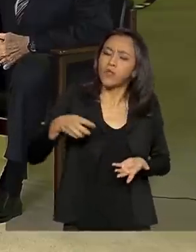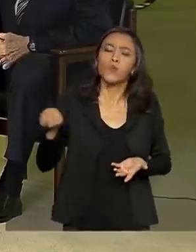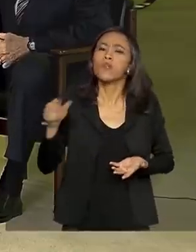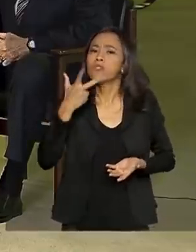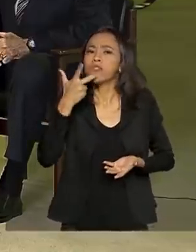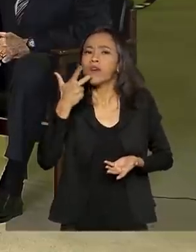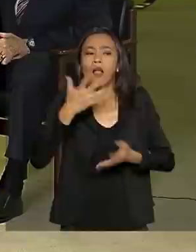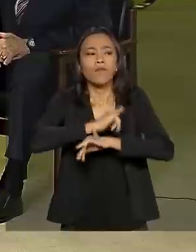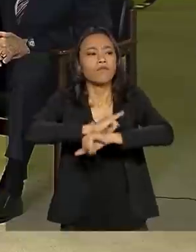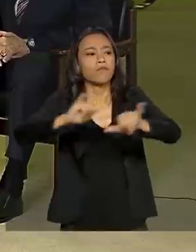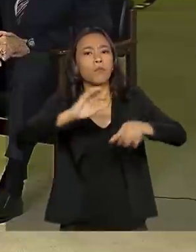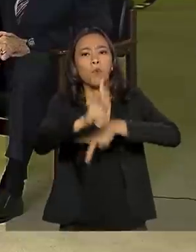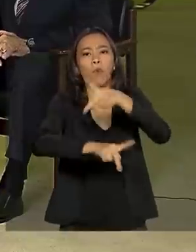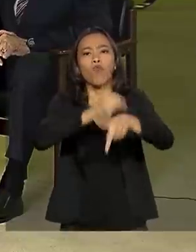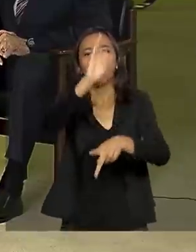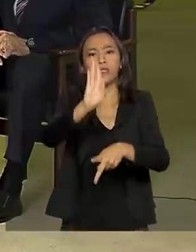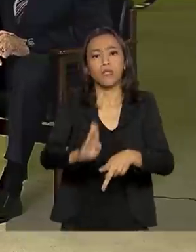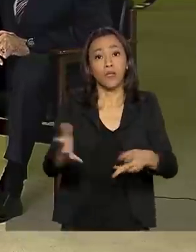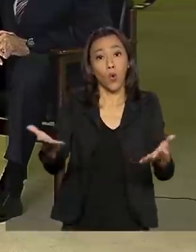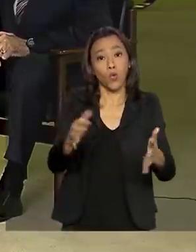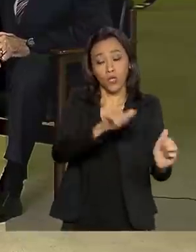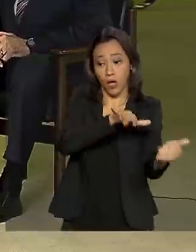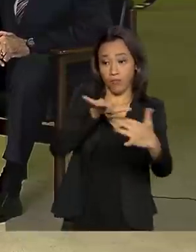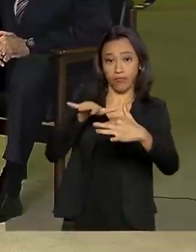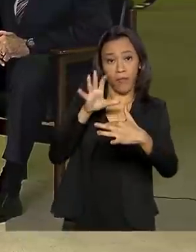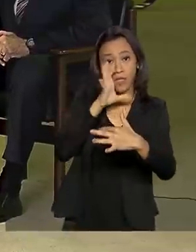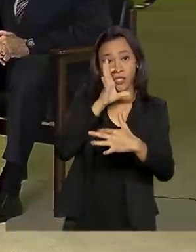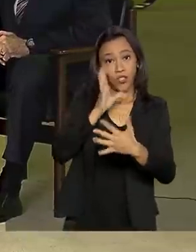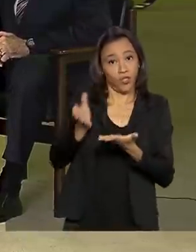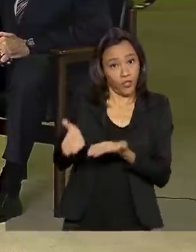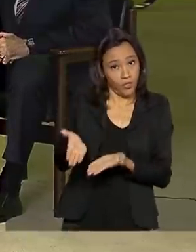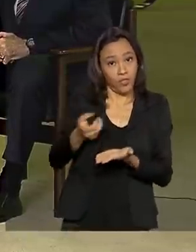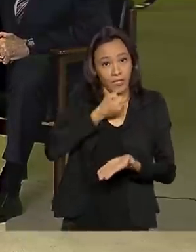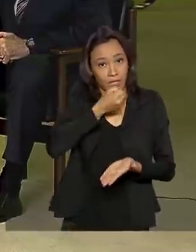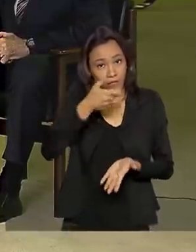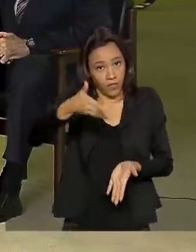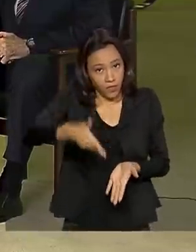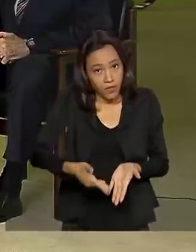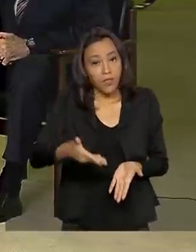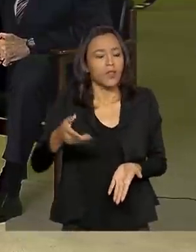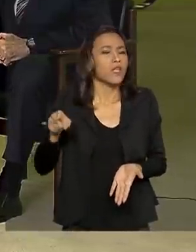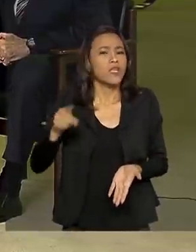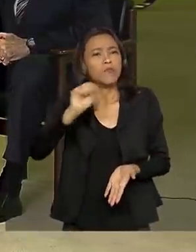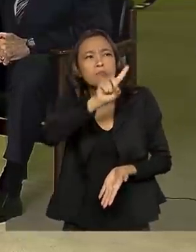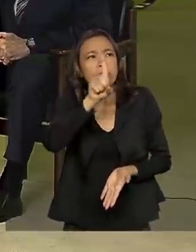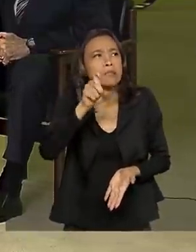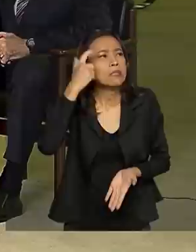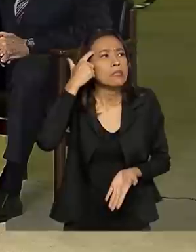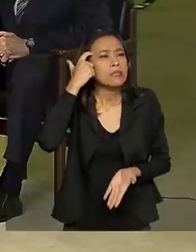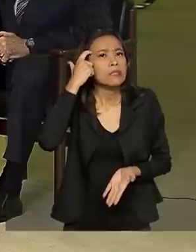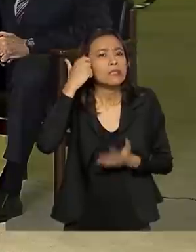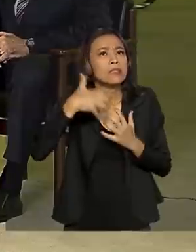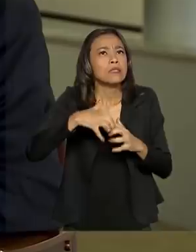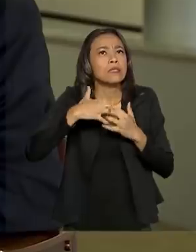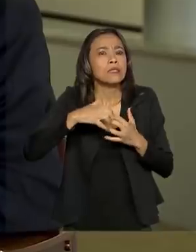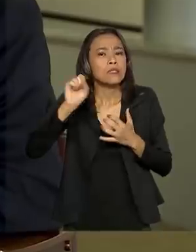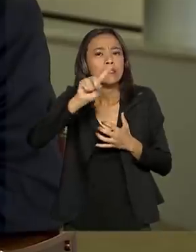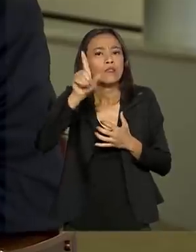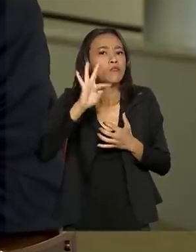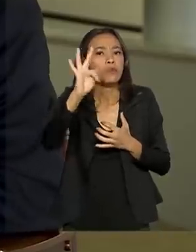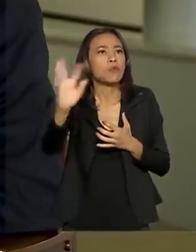para os brasileiros que estão hoje assistindo o senhor e com uma grande interrogação sobre o seu futuro?